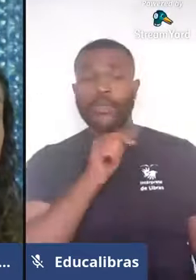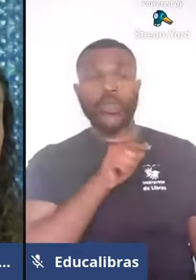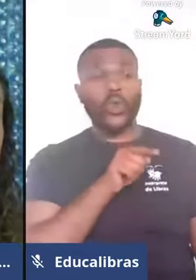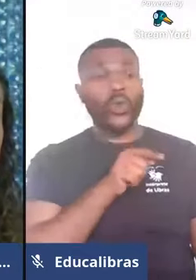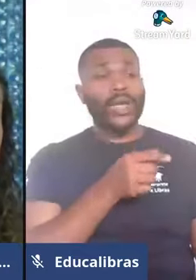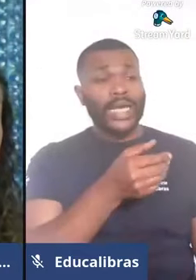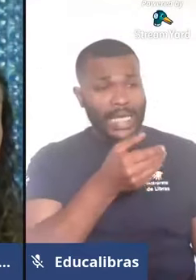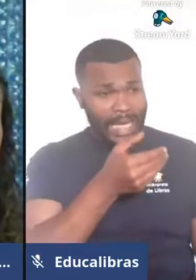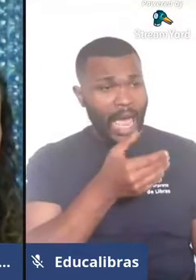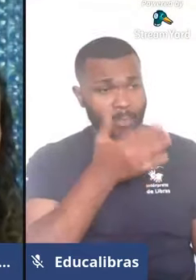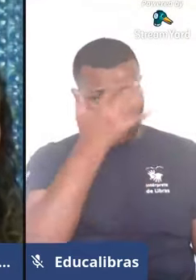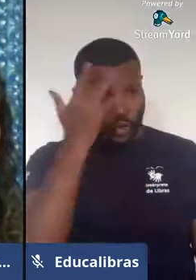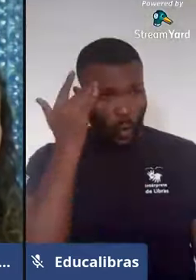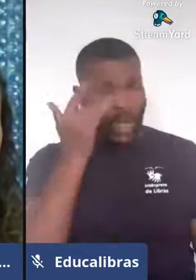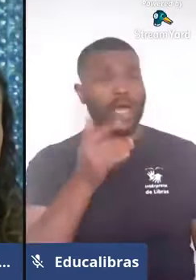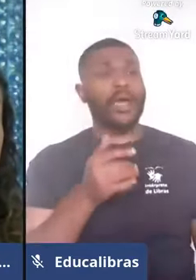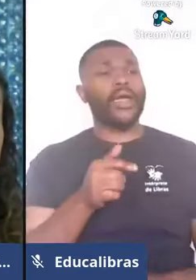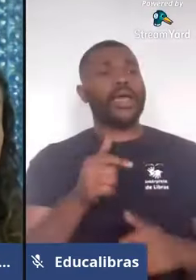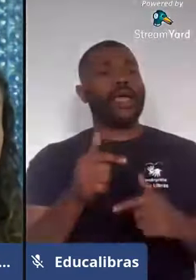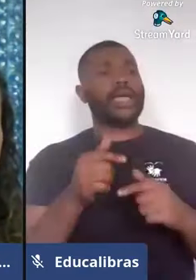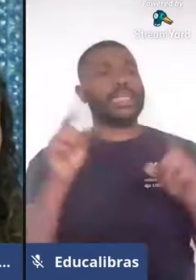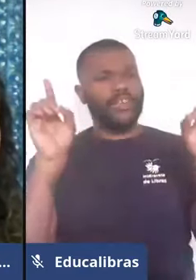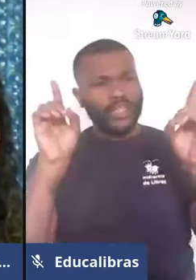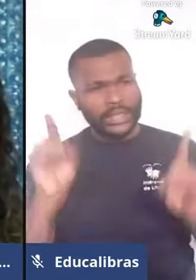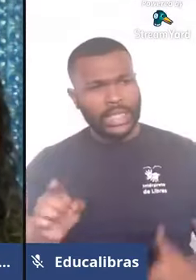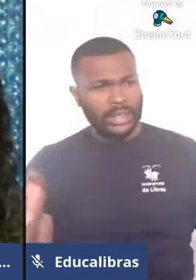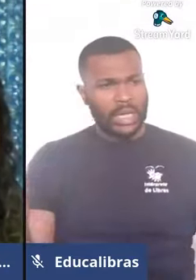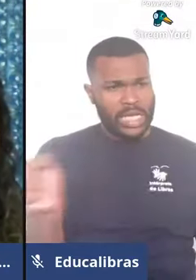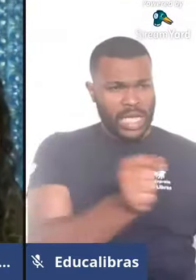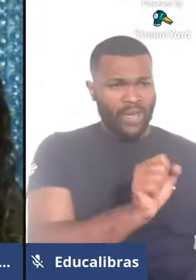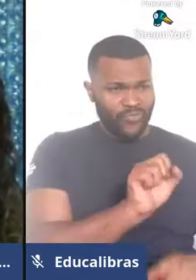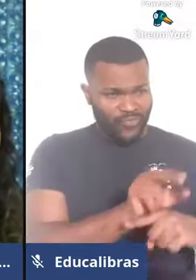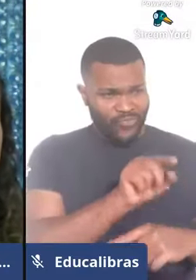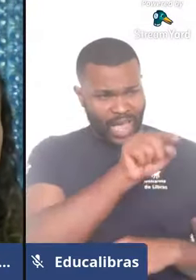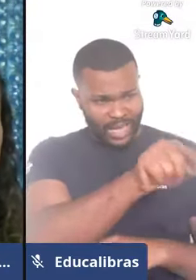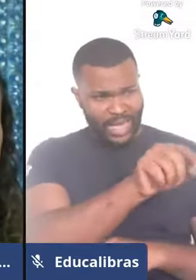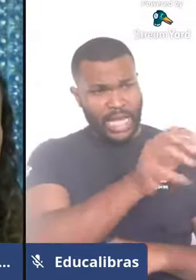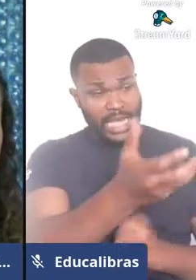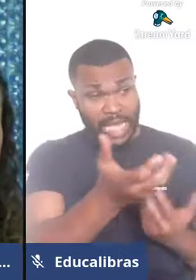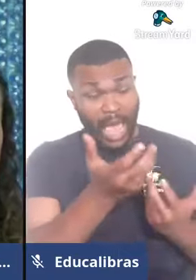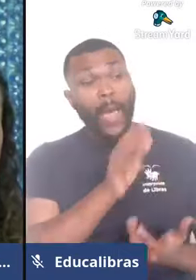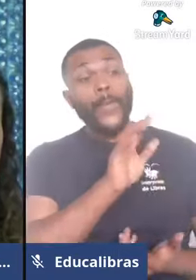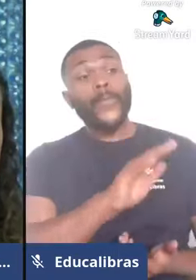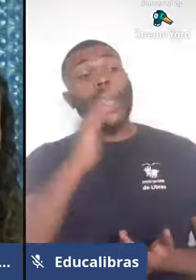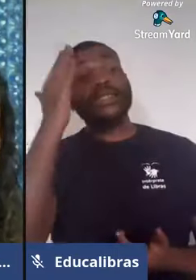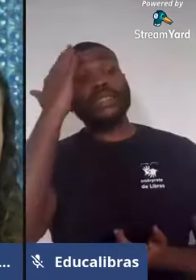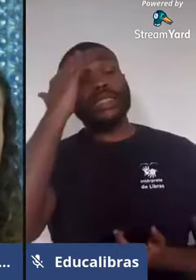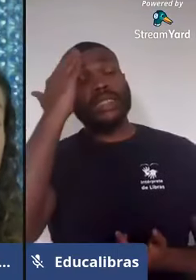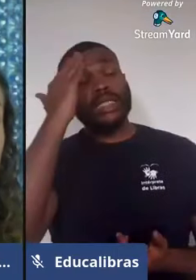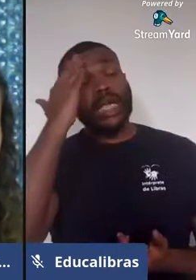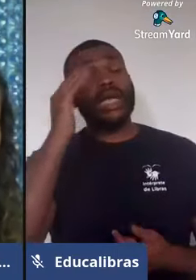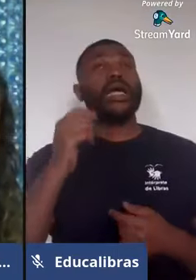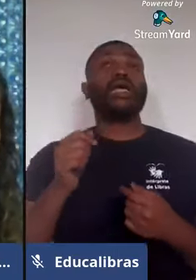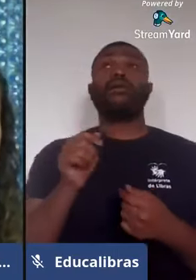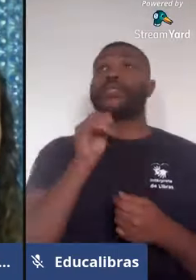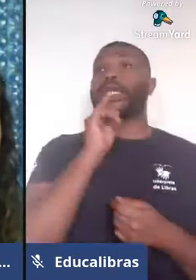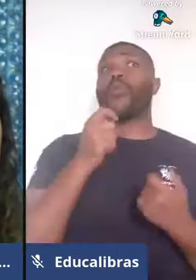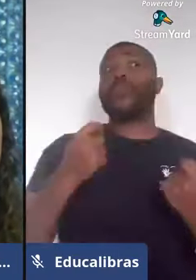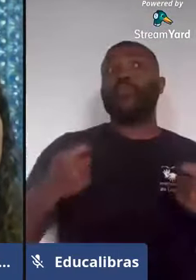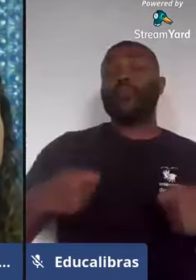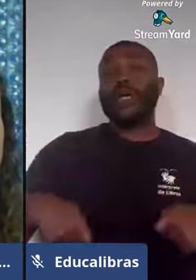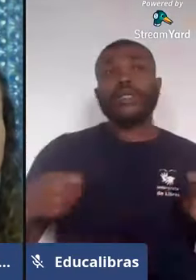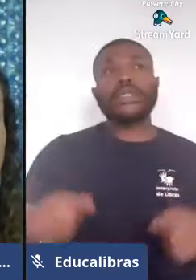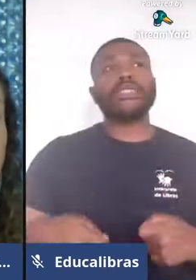com deficiência e entender o que precisa de recurso para que qualquer pessoa com qualquer tipo de